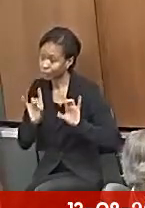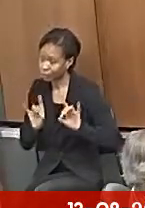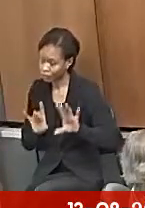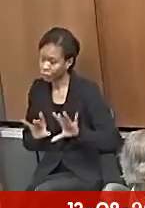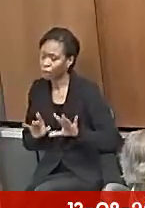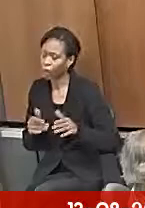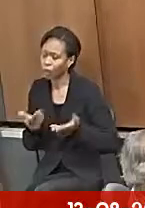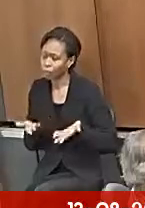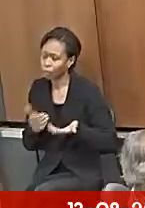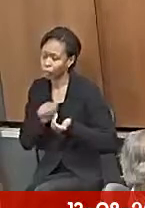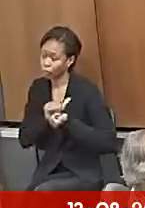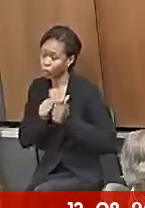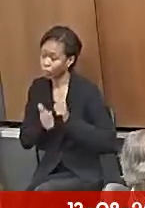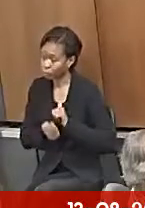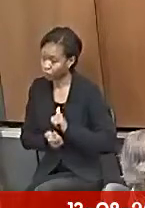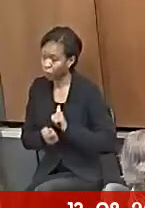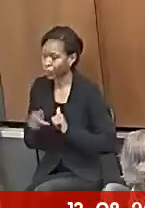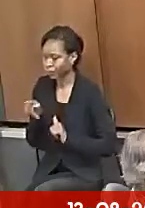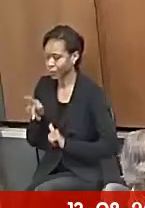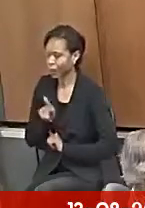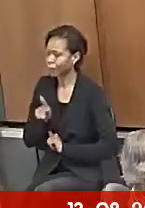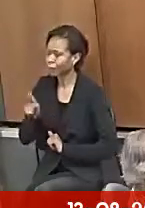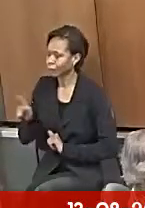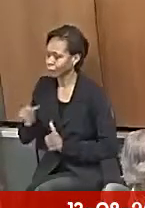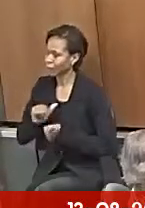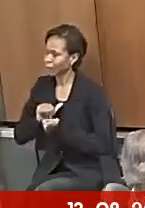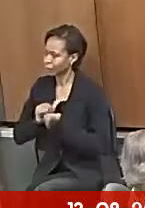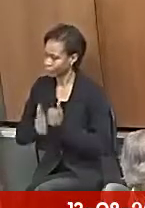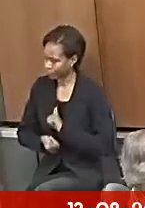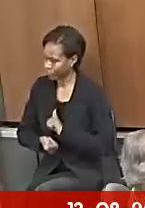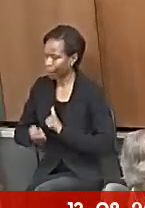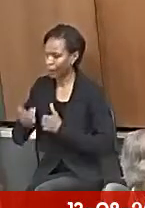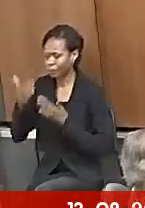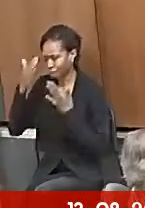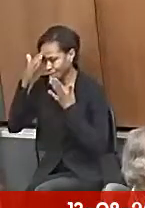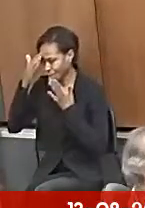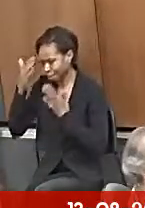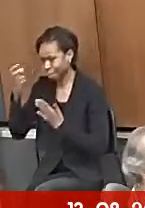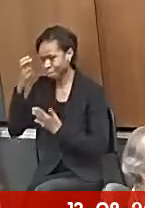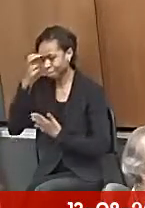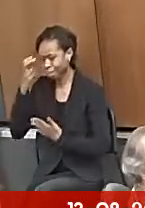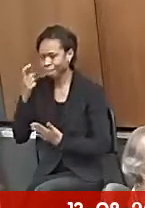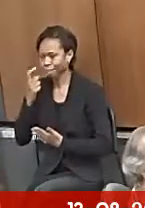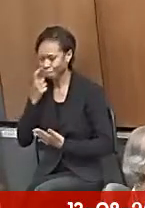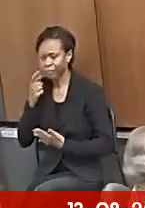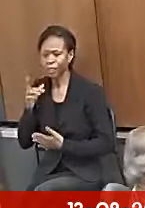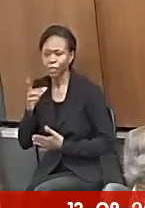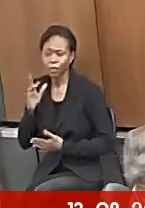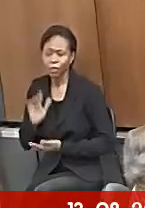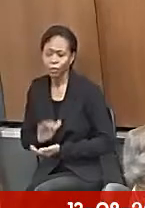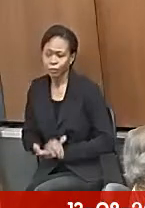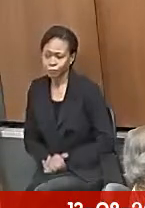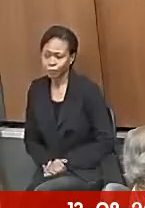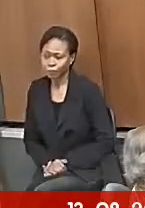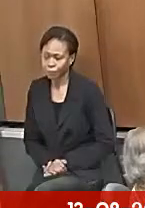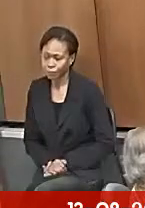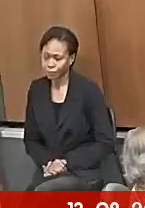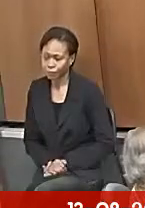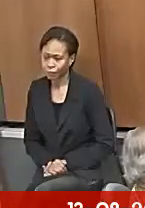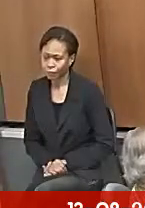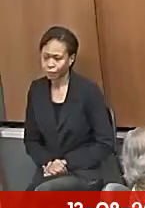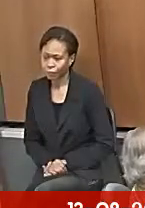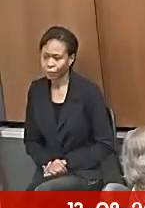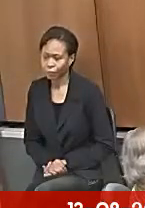presidente da comissão de esporte então pode ser uma muita força obrigados a grêmio está em uma audiência pública antes da gente terminar queria só